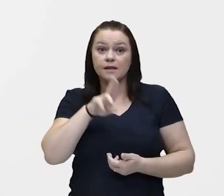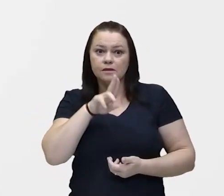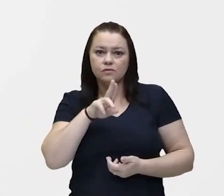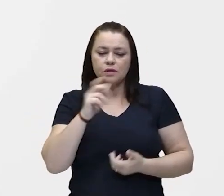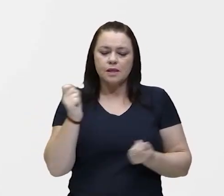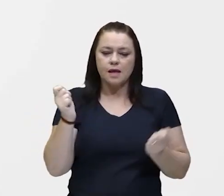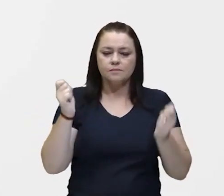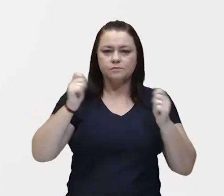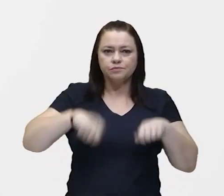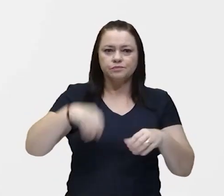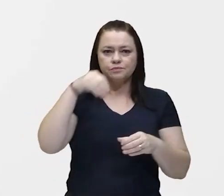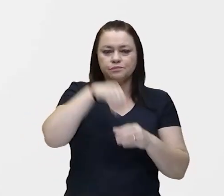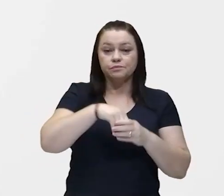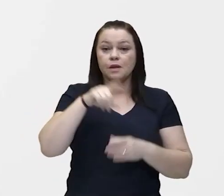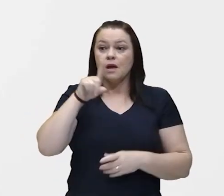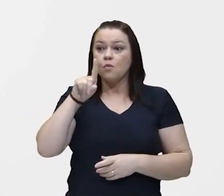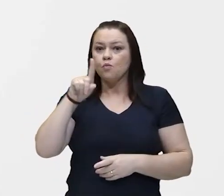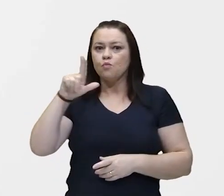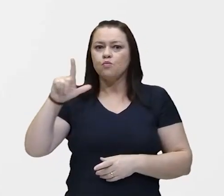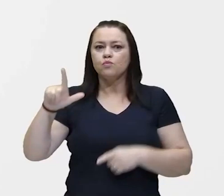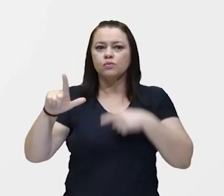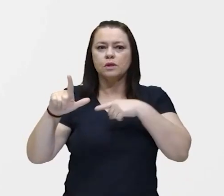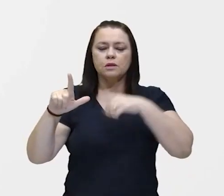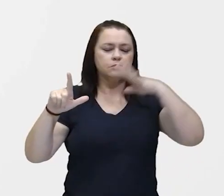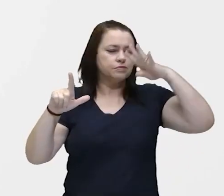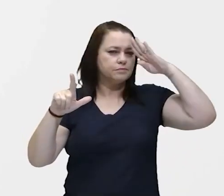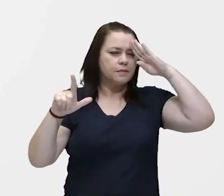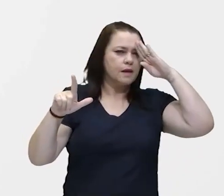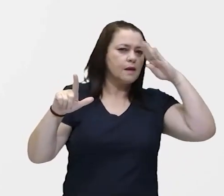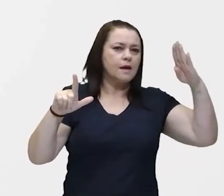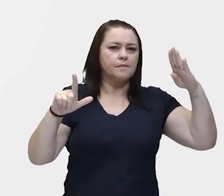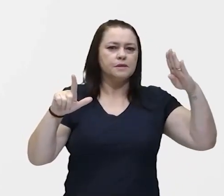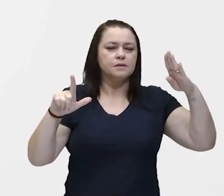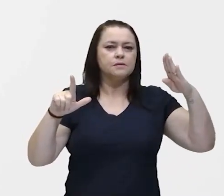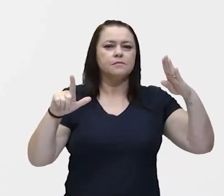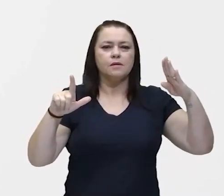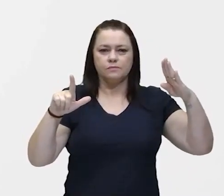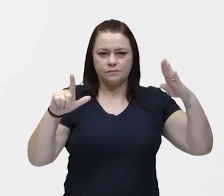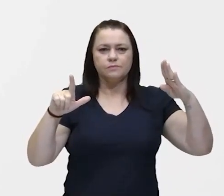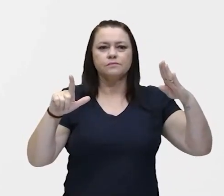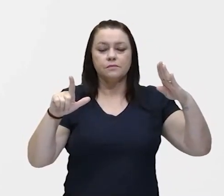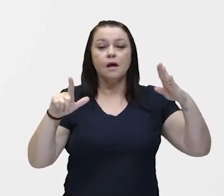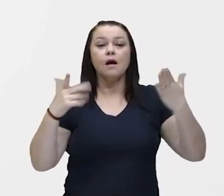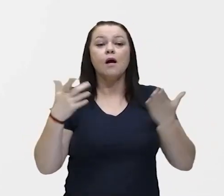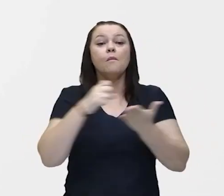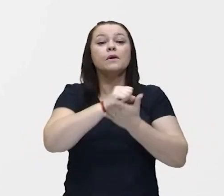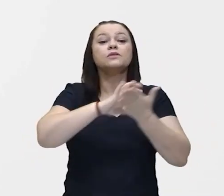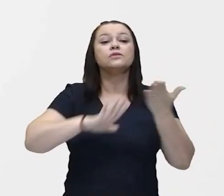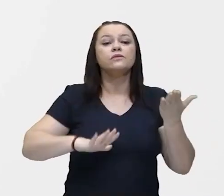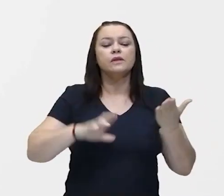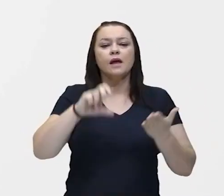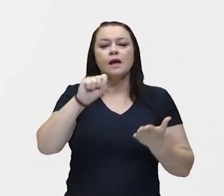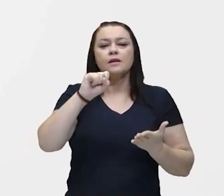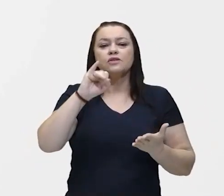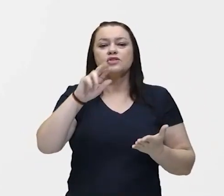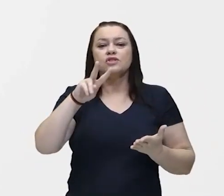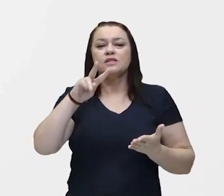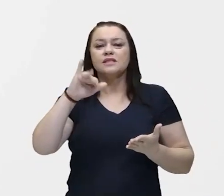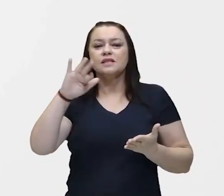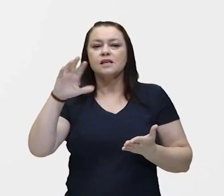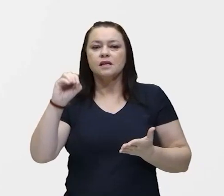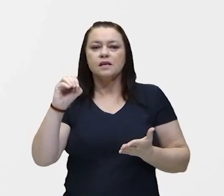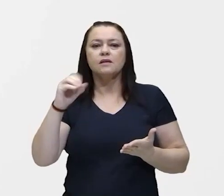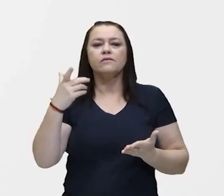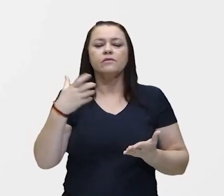capacidade. O litro é a unidade principal das medidas de capacidade. Olha aí o problema. Silvio deseja passar o líquido